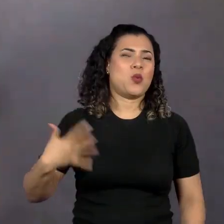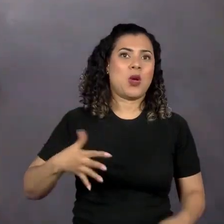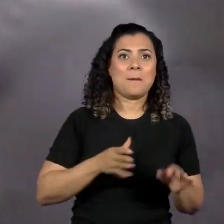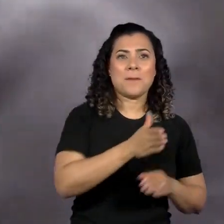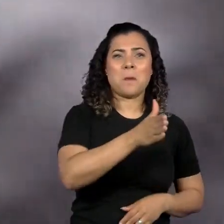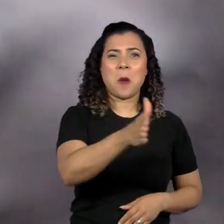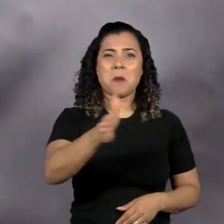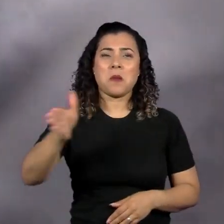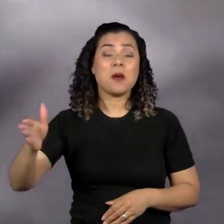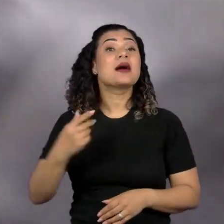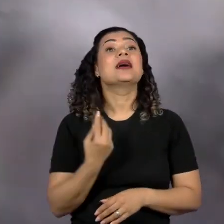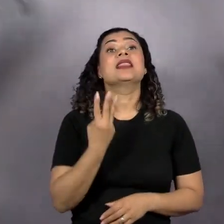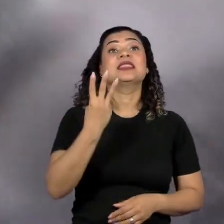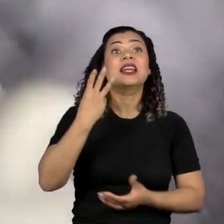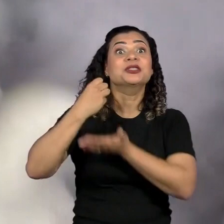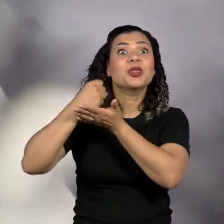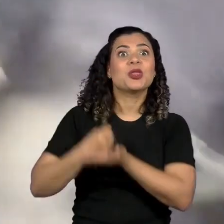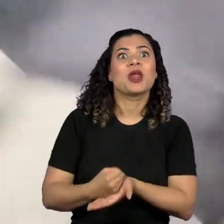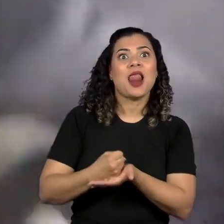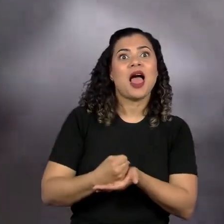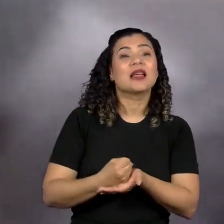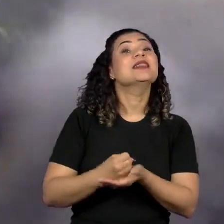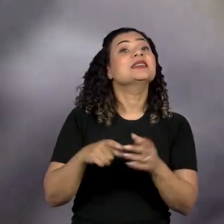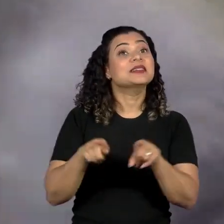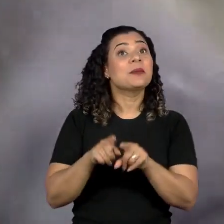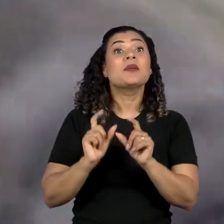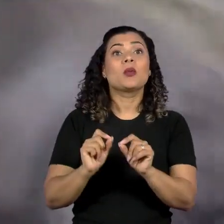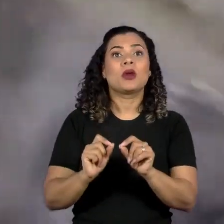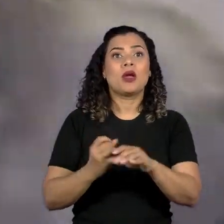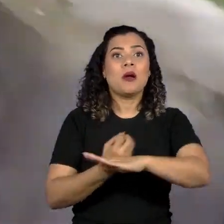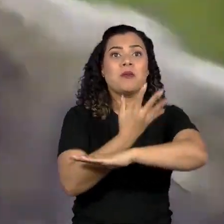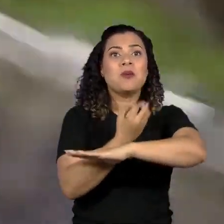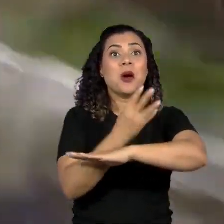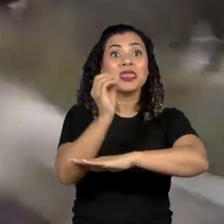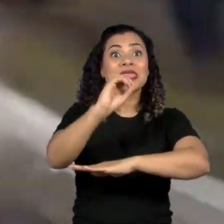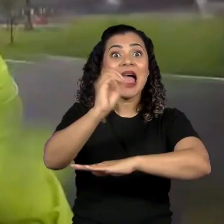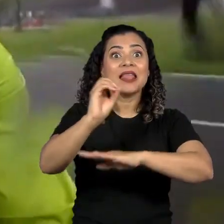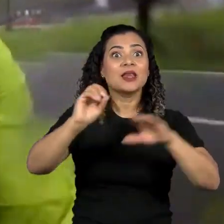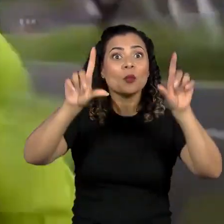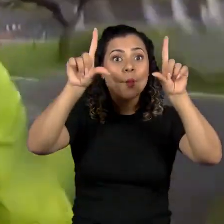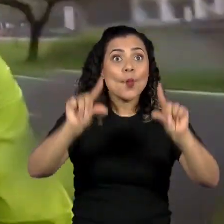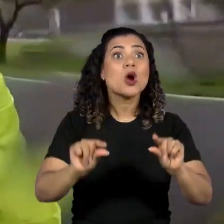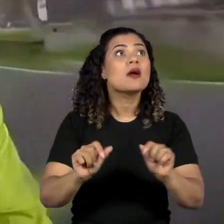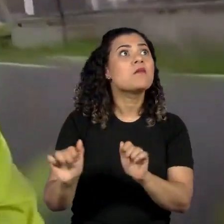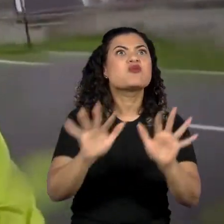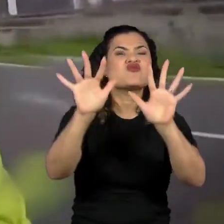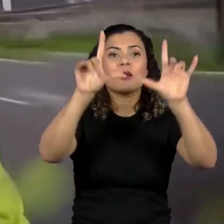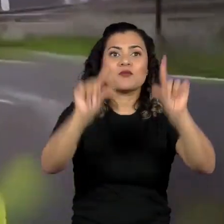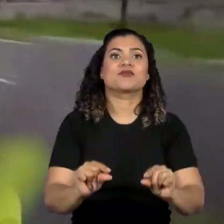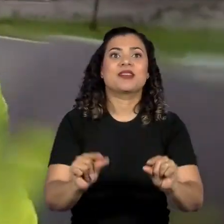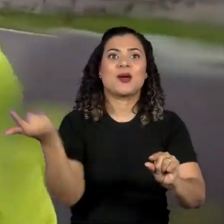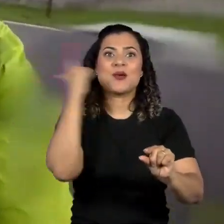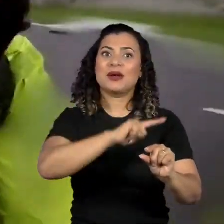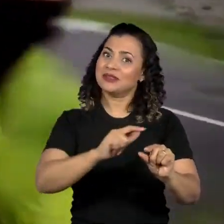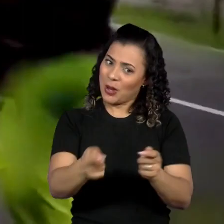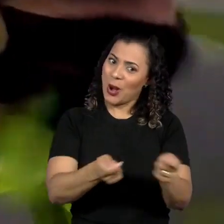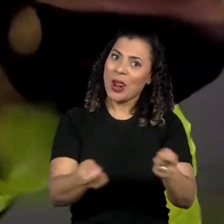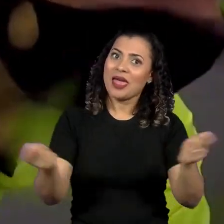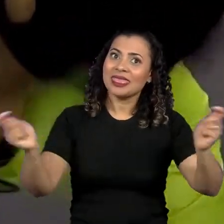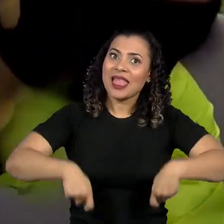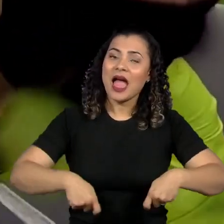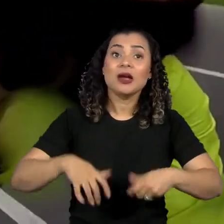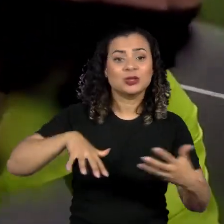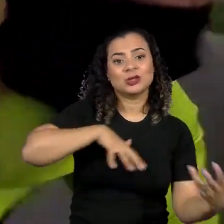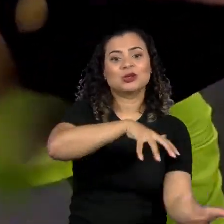percorridos, 3,5 toneladas de CO2 deixado de ser emitido na atmosfera. E a gente está contribuindo, né, para uma cidade mais